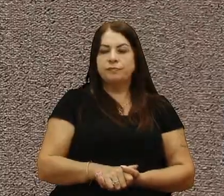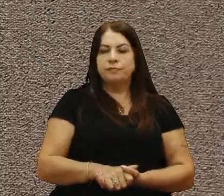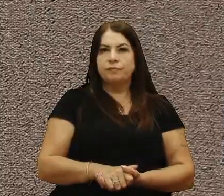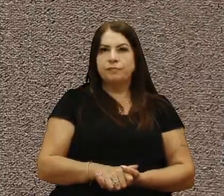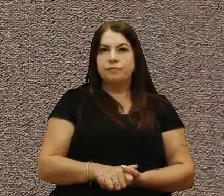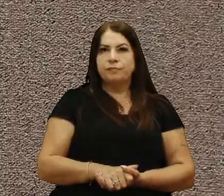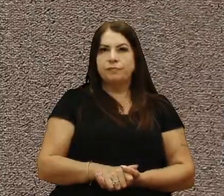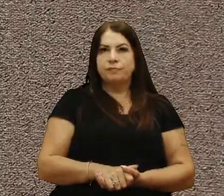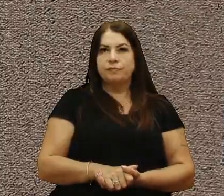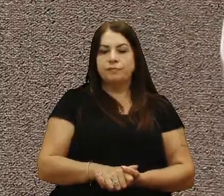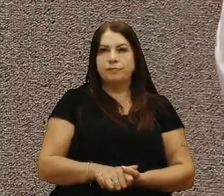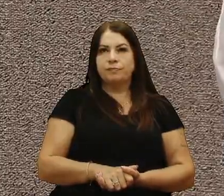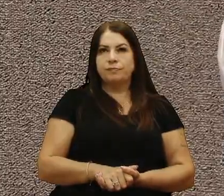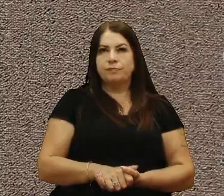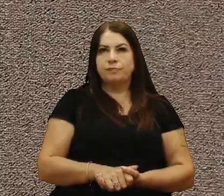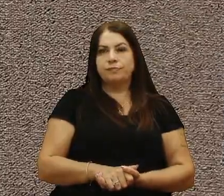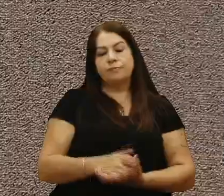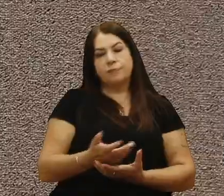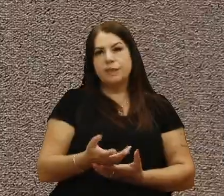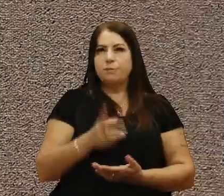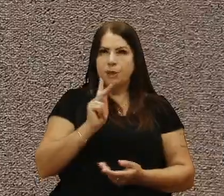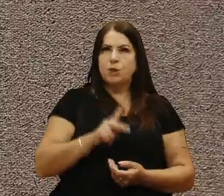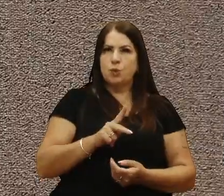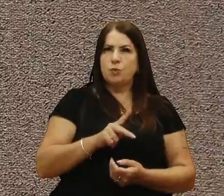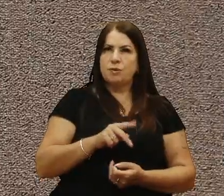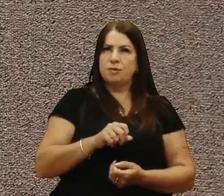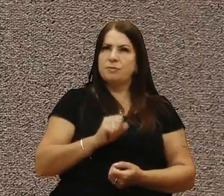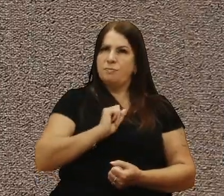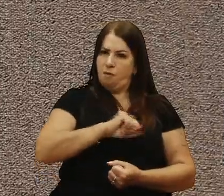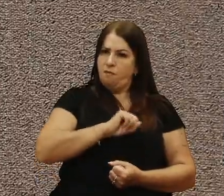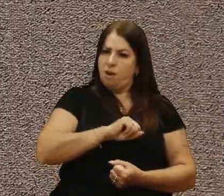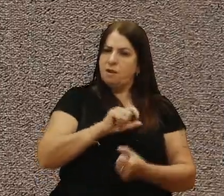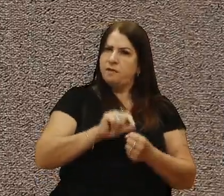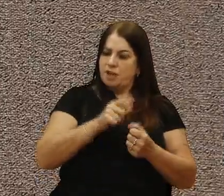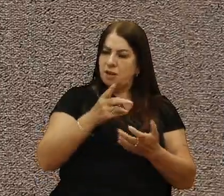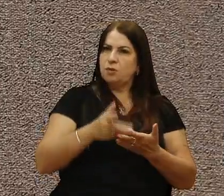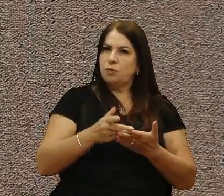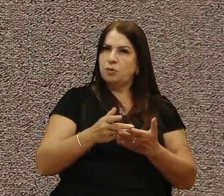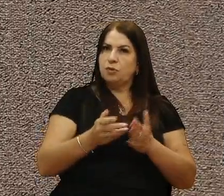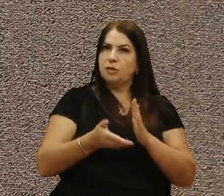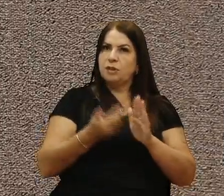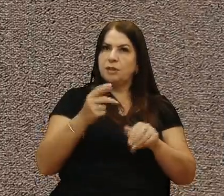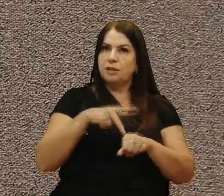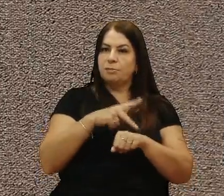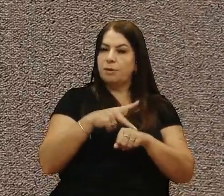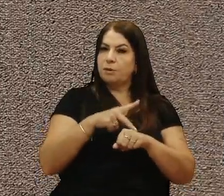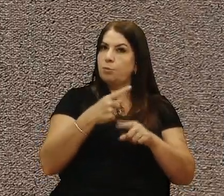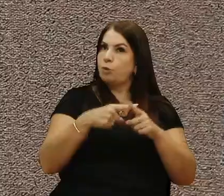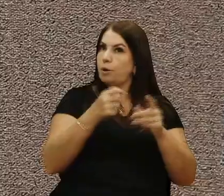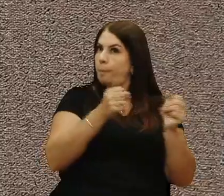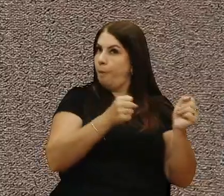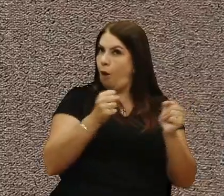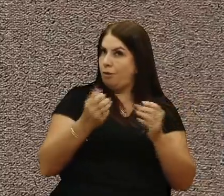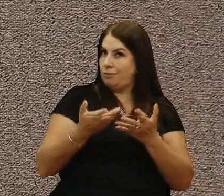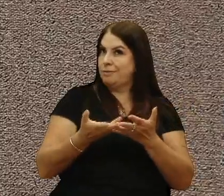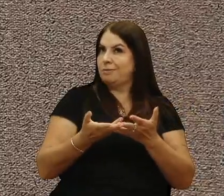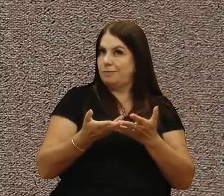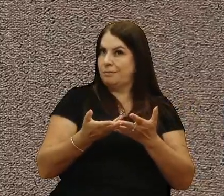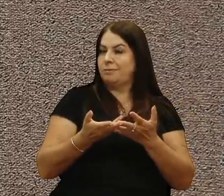Esses marginais, você pode dizer, né, que fizeram isso, saíram do país porque pode.